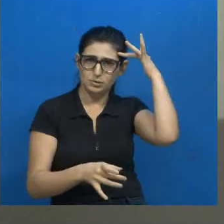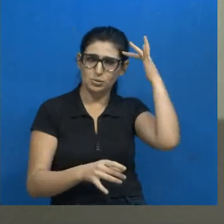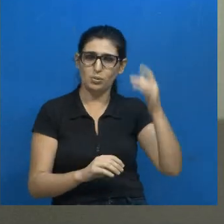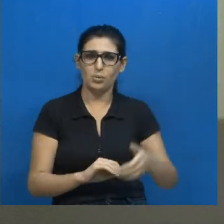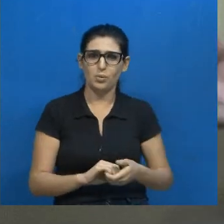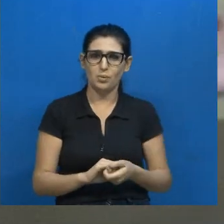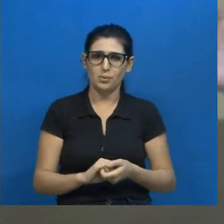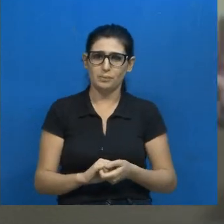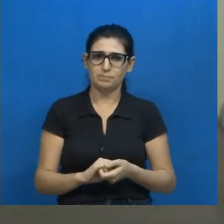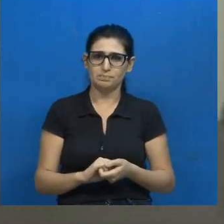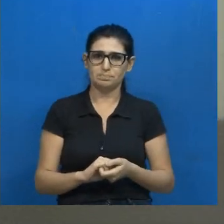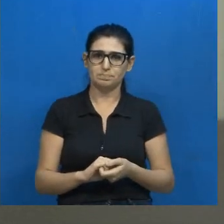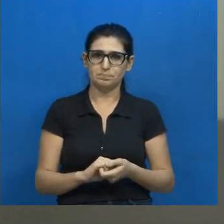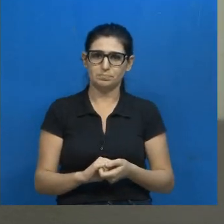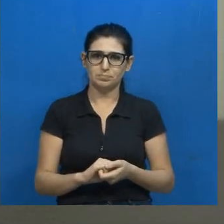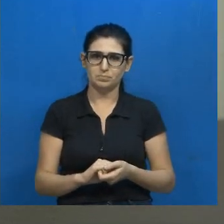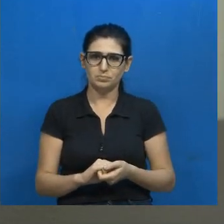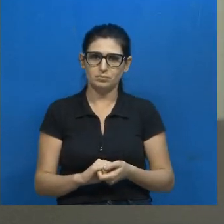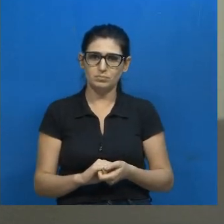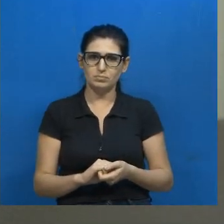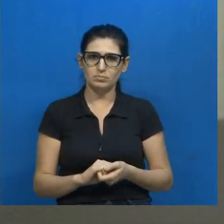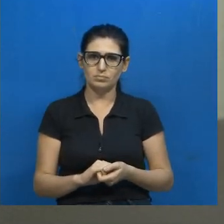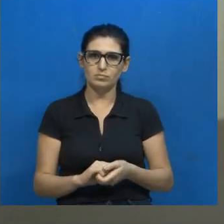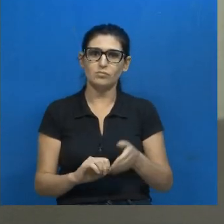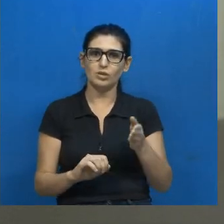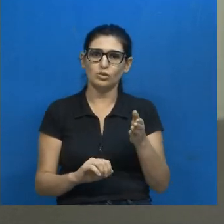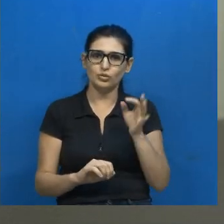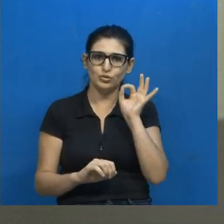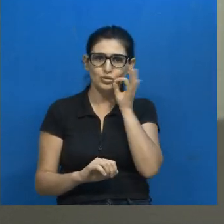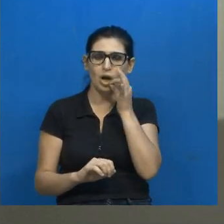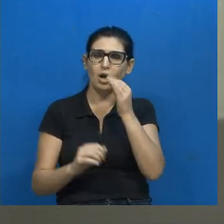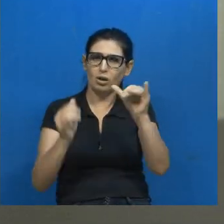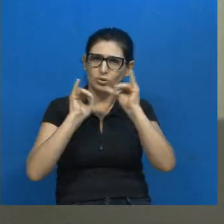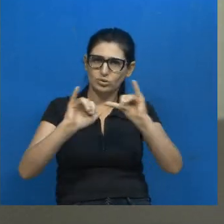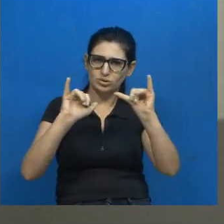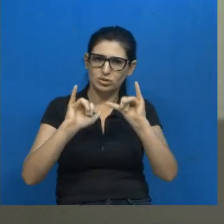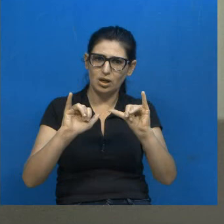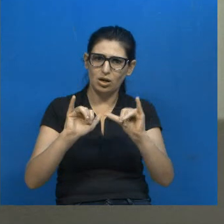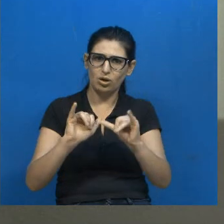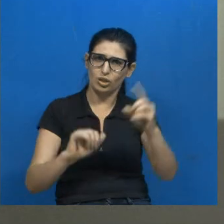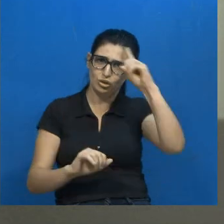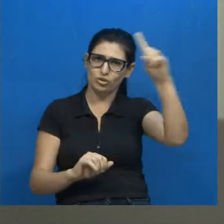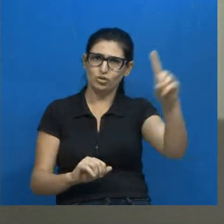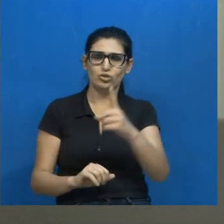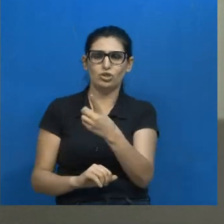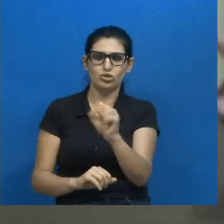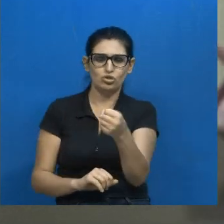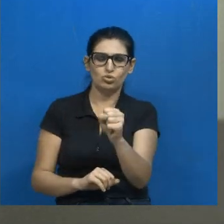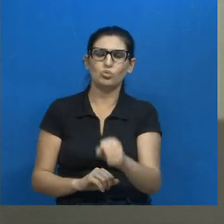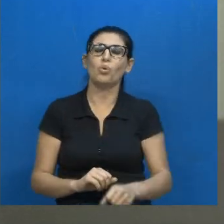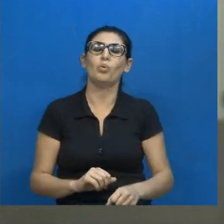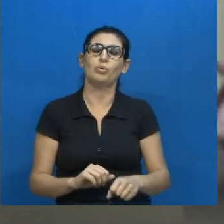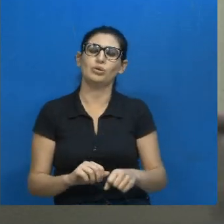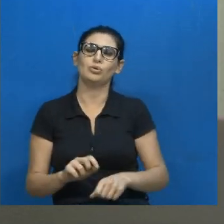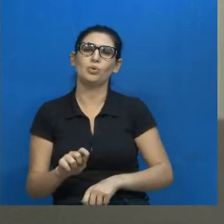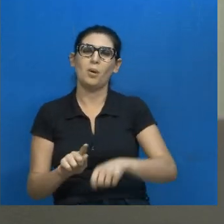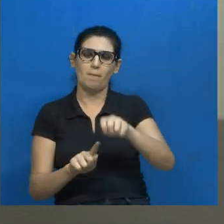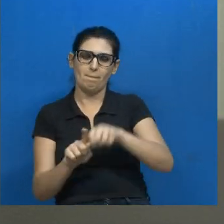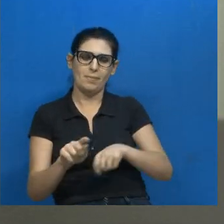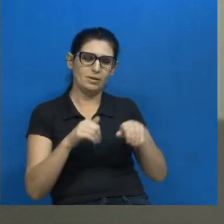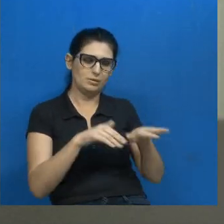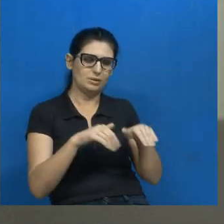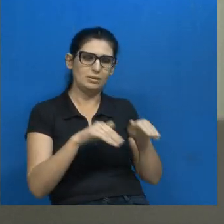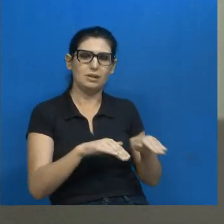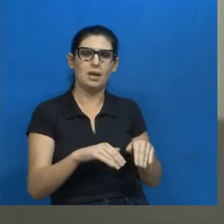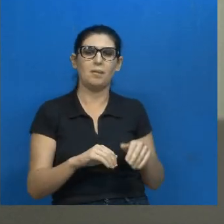já anunciado aqui, o próximo encontro dia 18/9, né? Vamos ver onde que vai